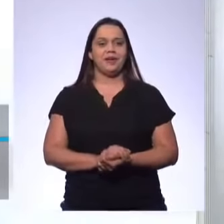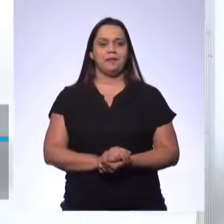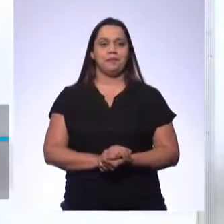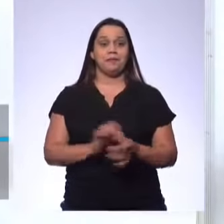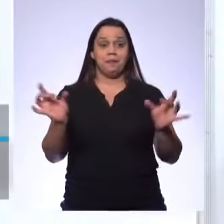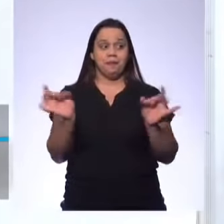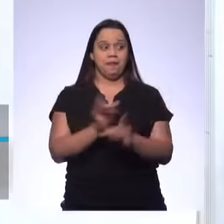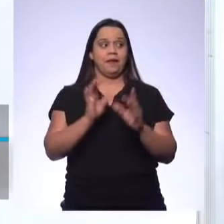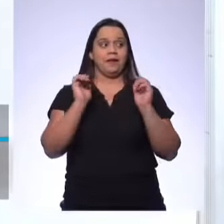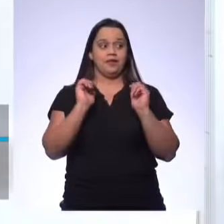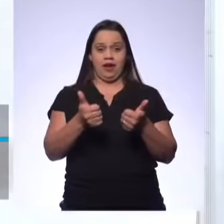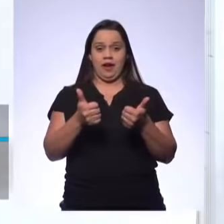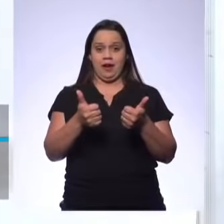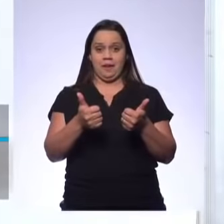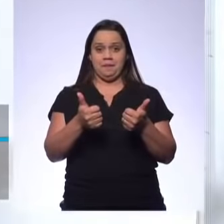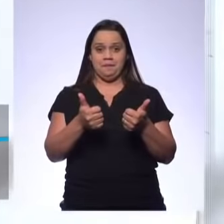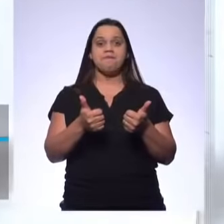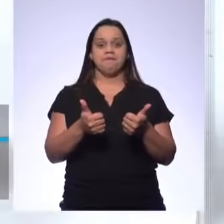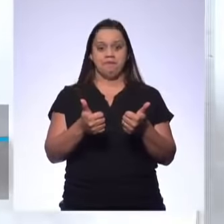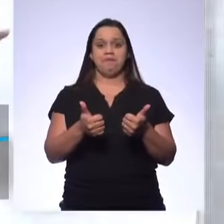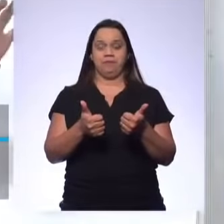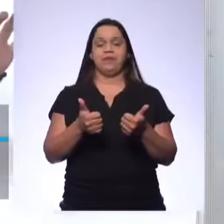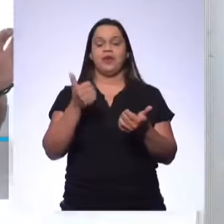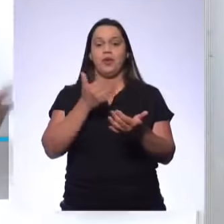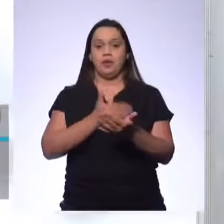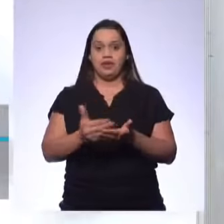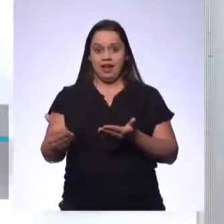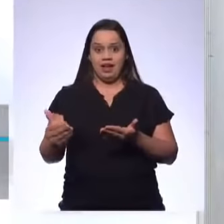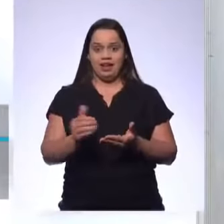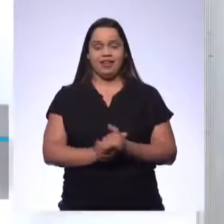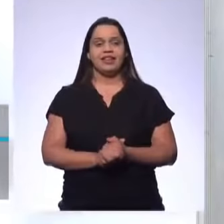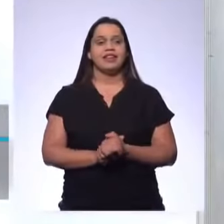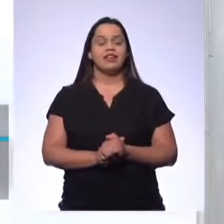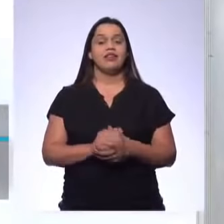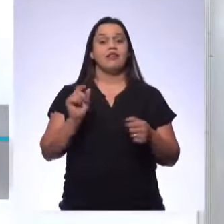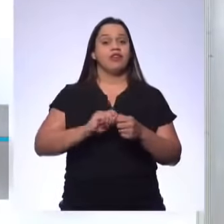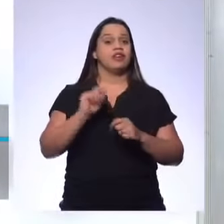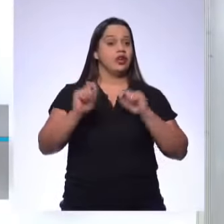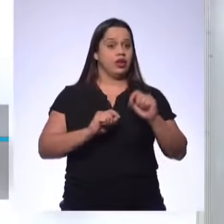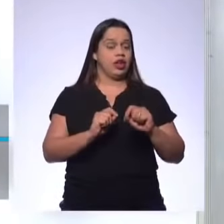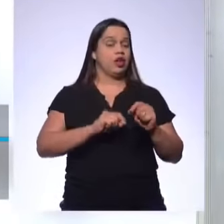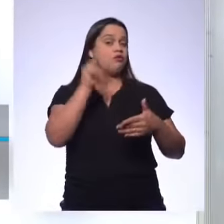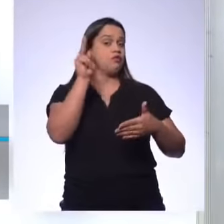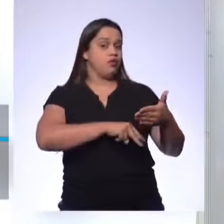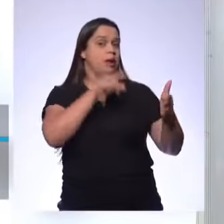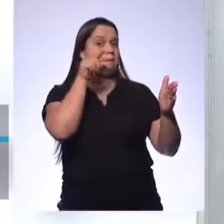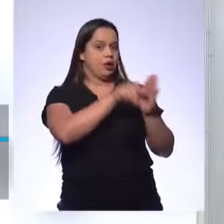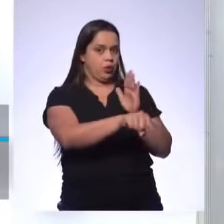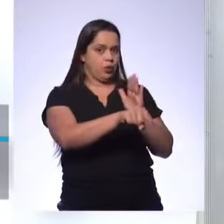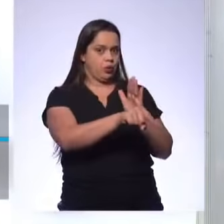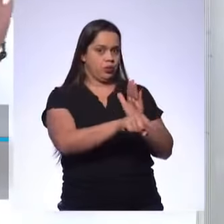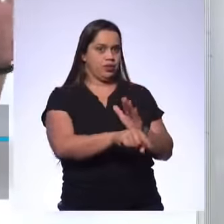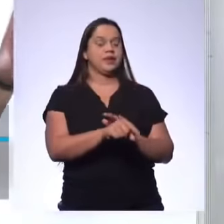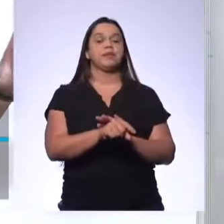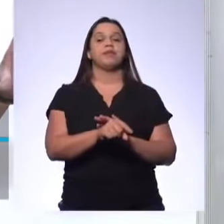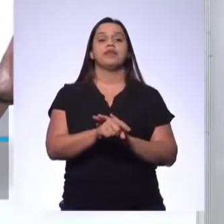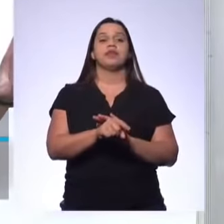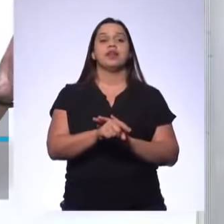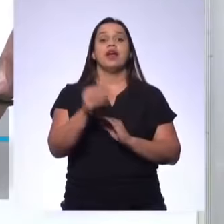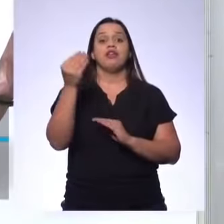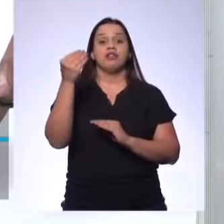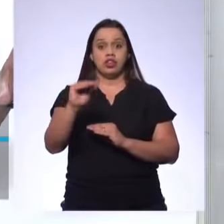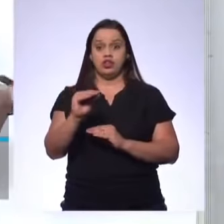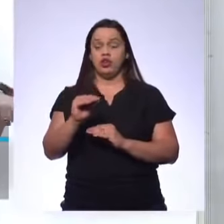Pronto, Marcos? Pode ser? Então, vamos fazer o seguinte? Eu vou ler a pergunta, vocês colocam ali